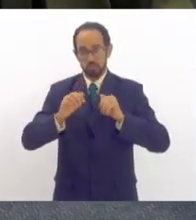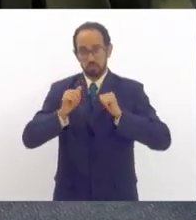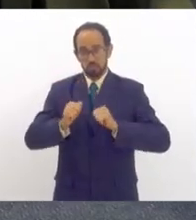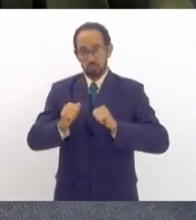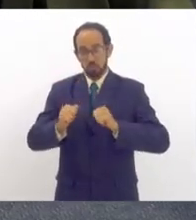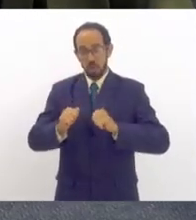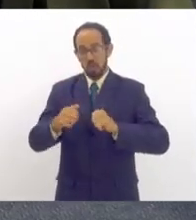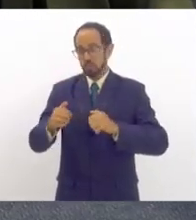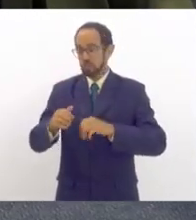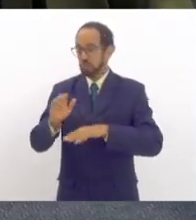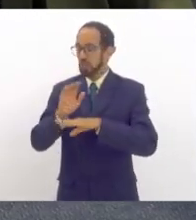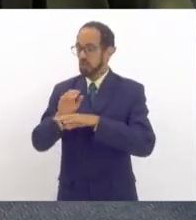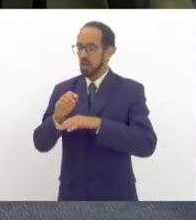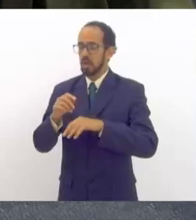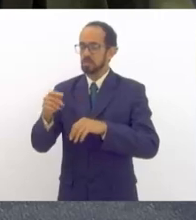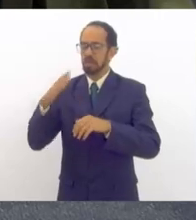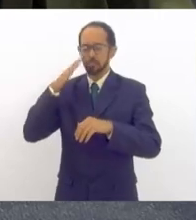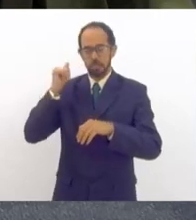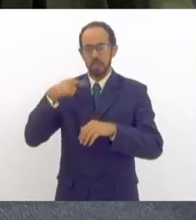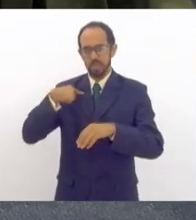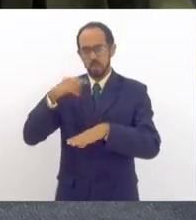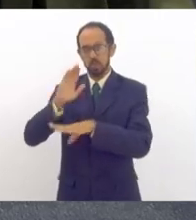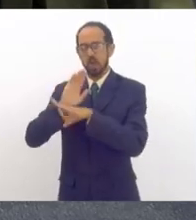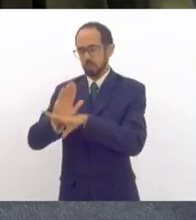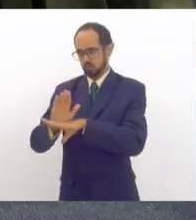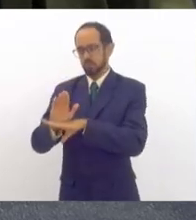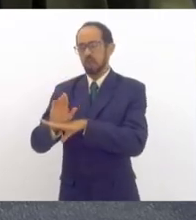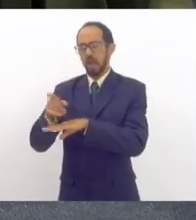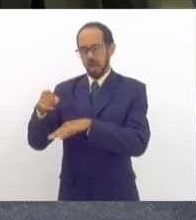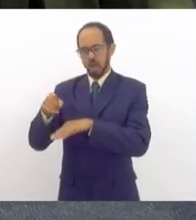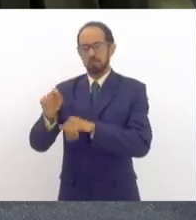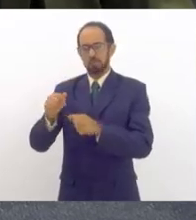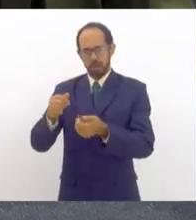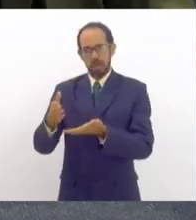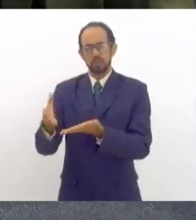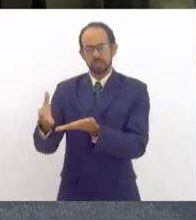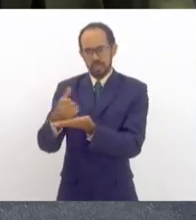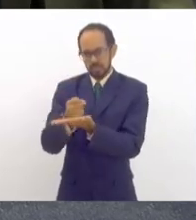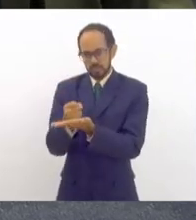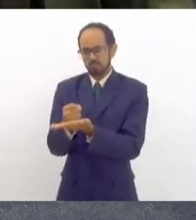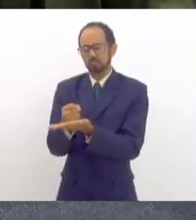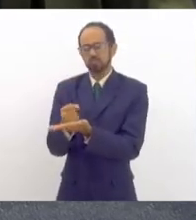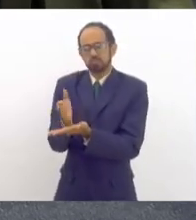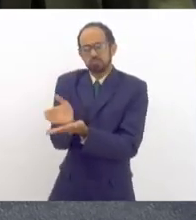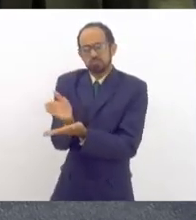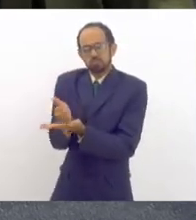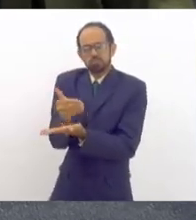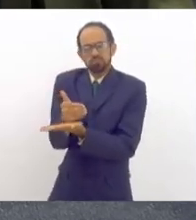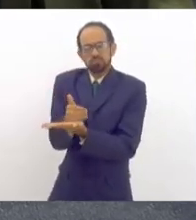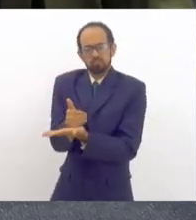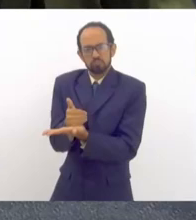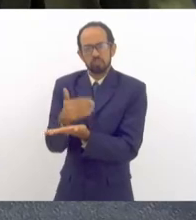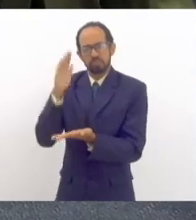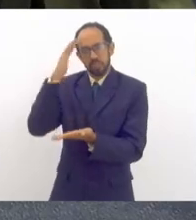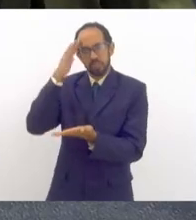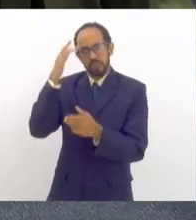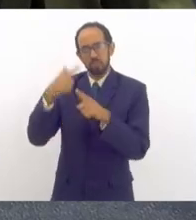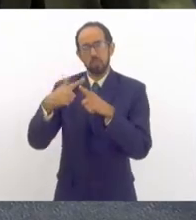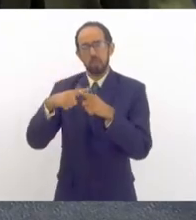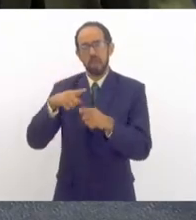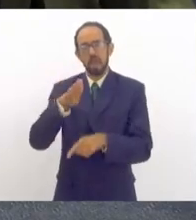com meu mandato para estar lutando por essa redistribuição entendendo também que a Baía de Guanabara